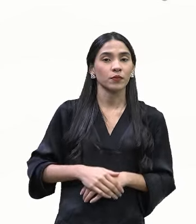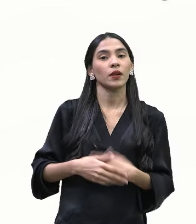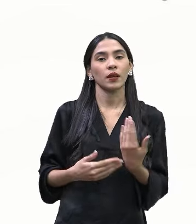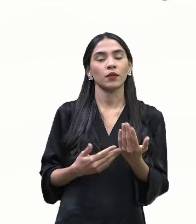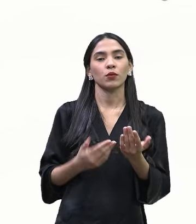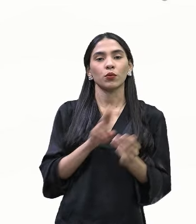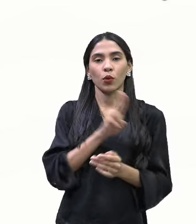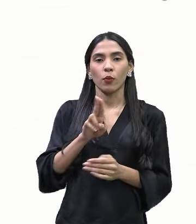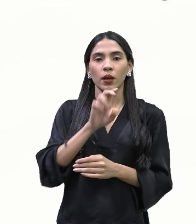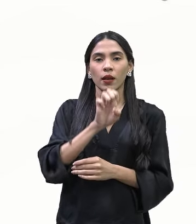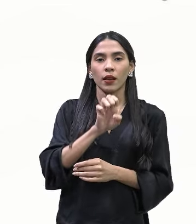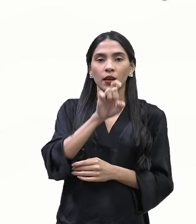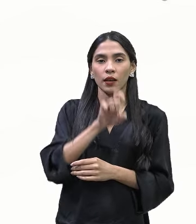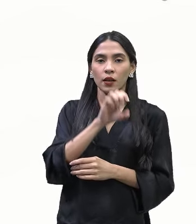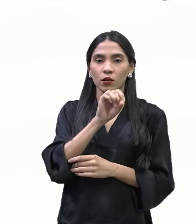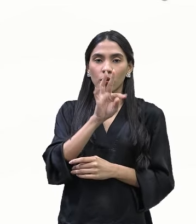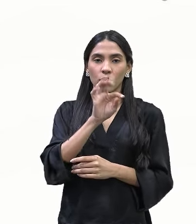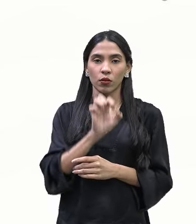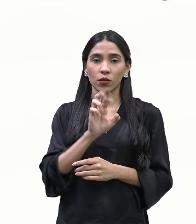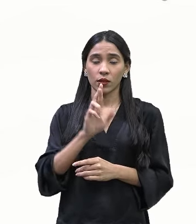exotérmico.